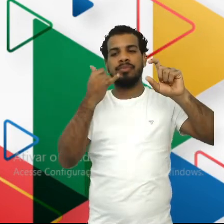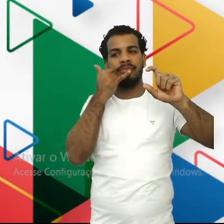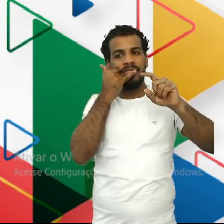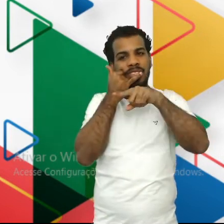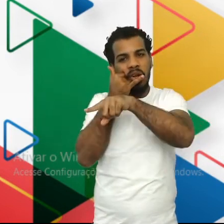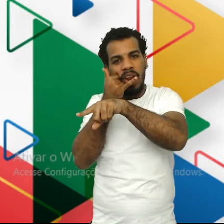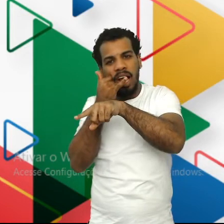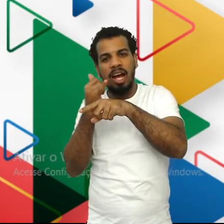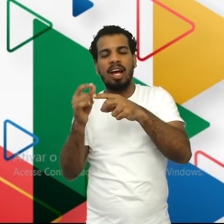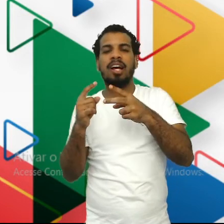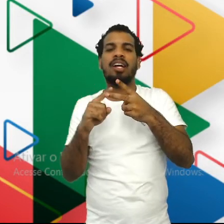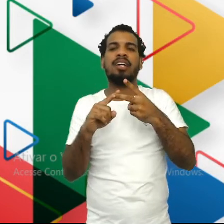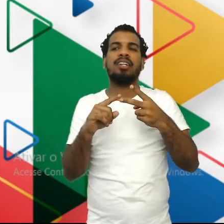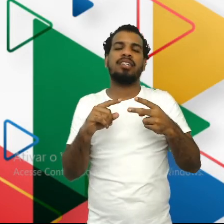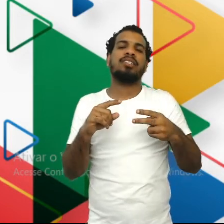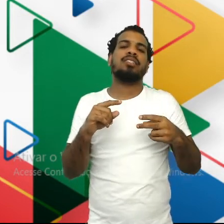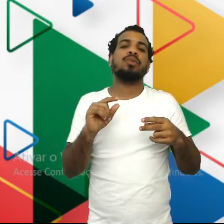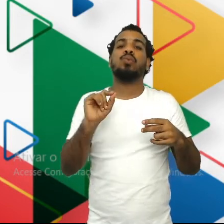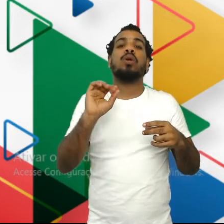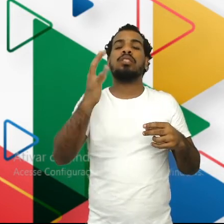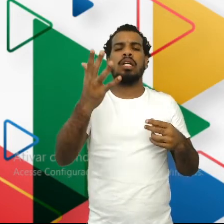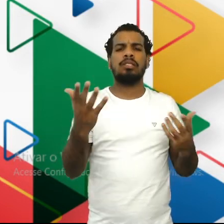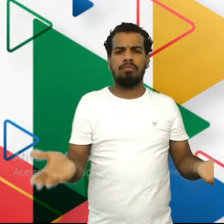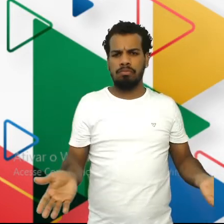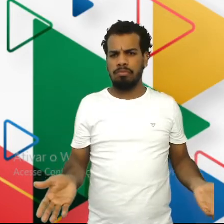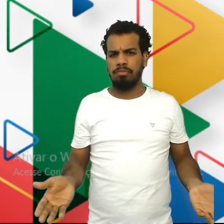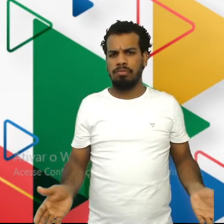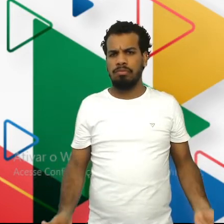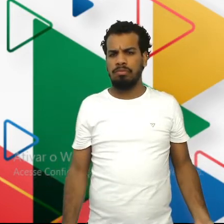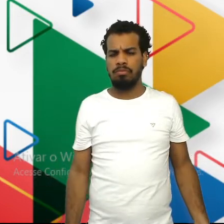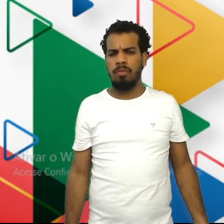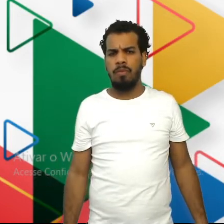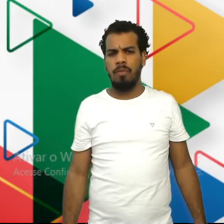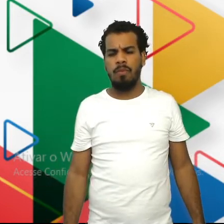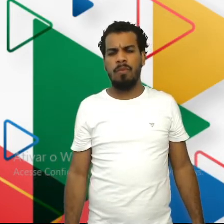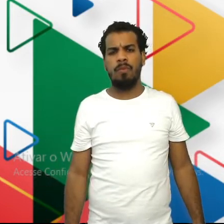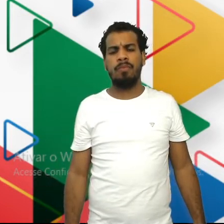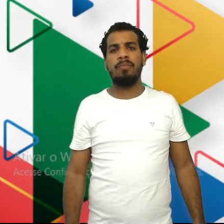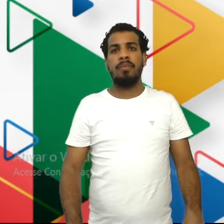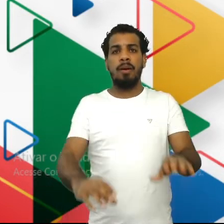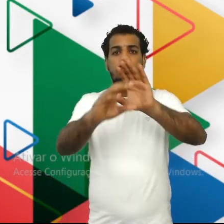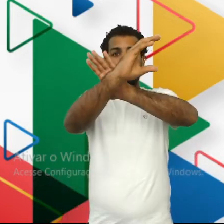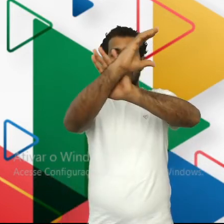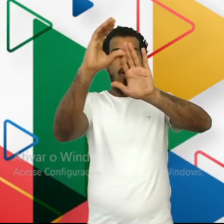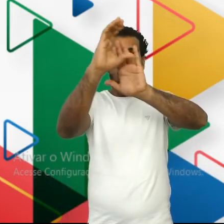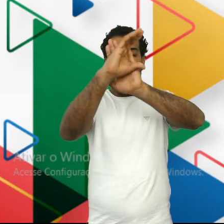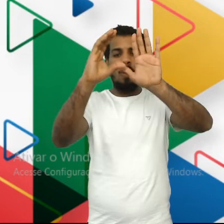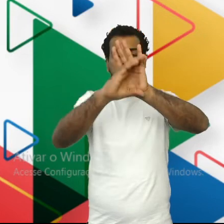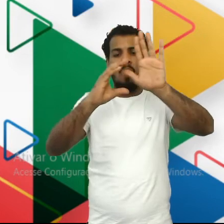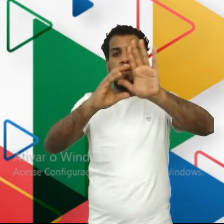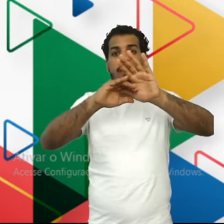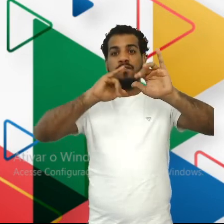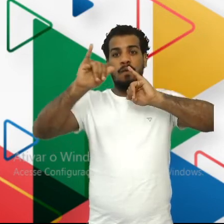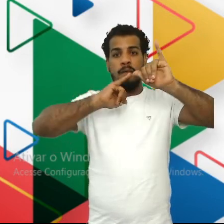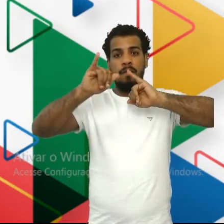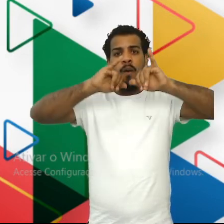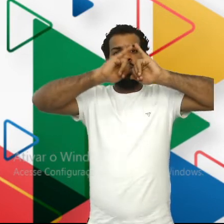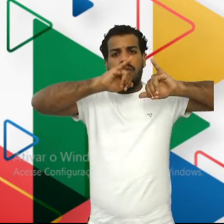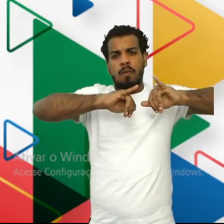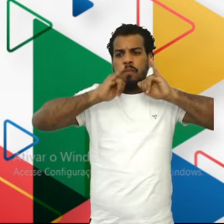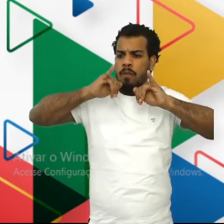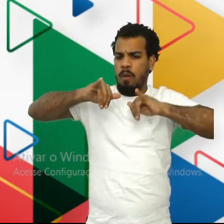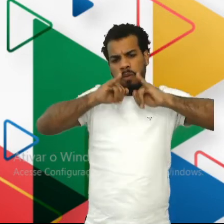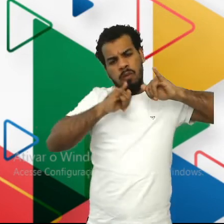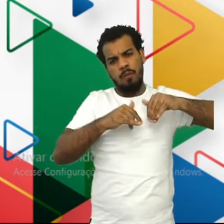celular. O que acontece? Eles colocam um monte de informações de